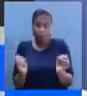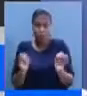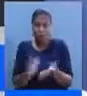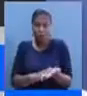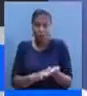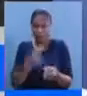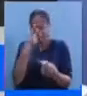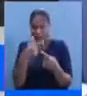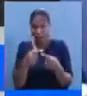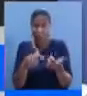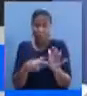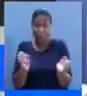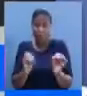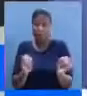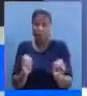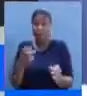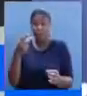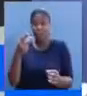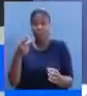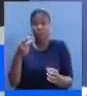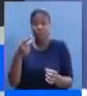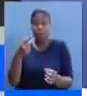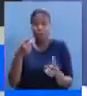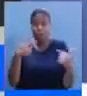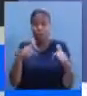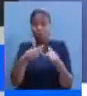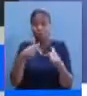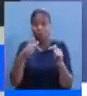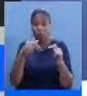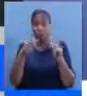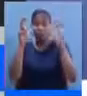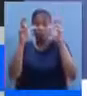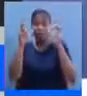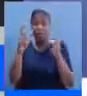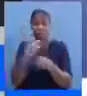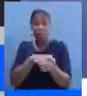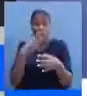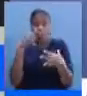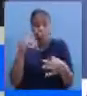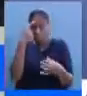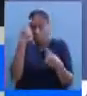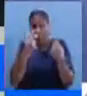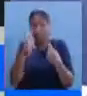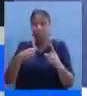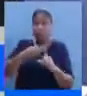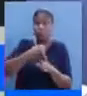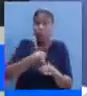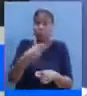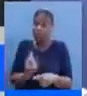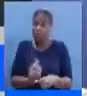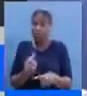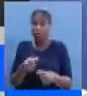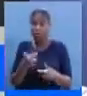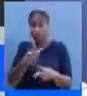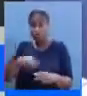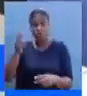sem fim, passam a estar na ordem do dia como se fosse uma situação normal. Tudo isso tem que ser combatido com os